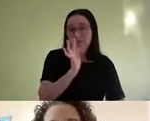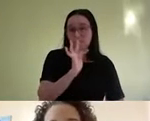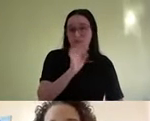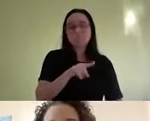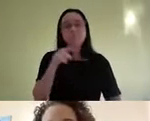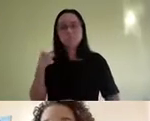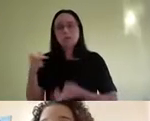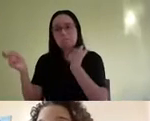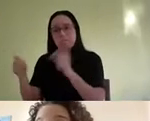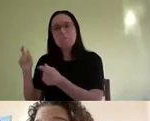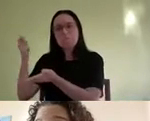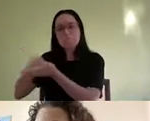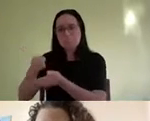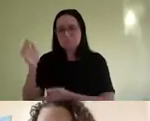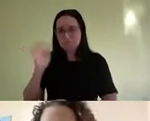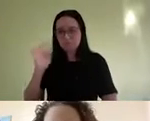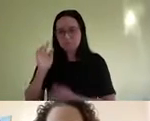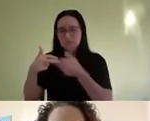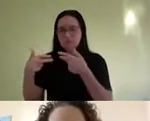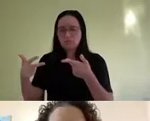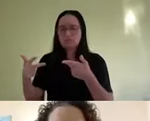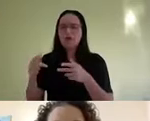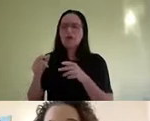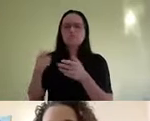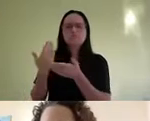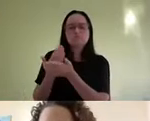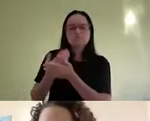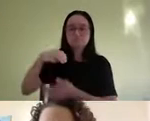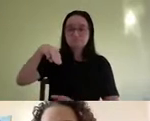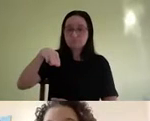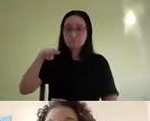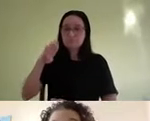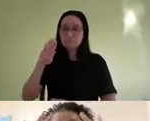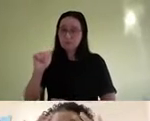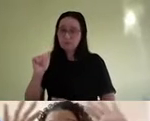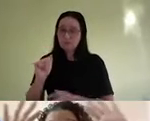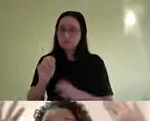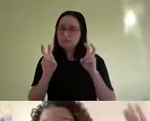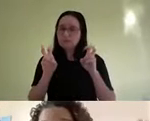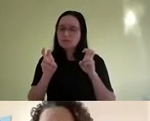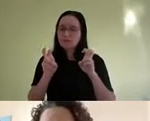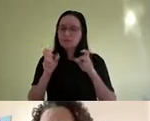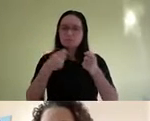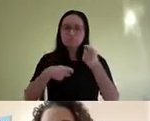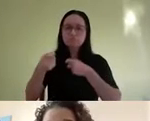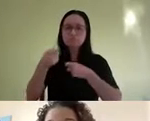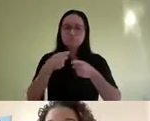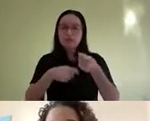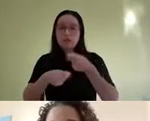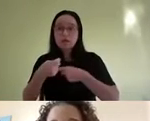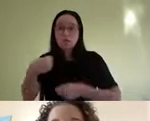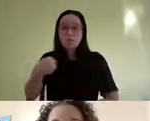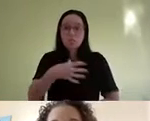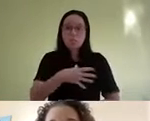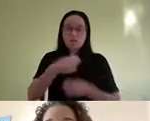na parte de empreendedorismo e novos negócios, que abriu a minha cabeça, porque nesse